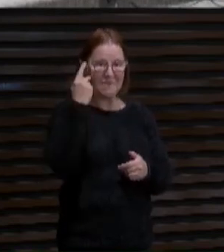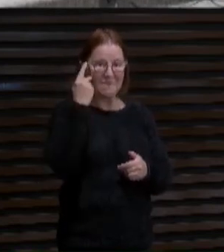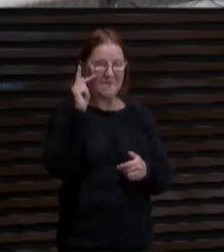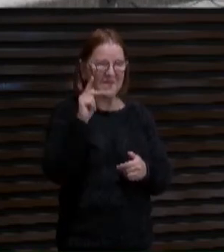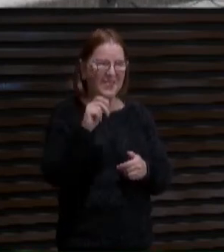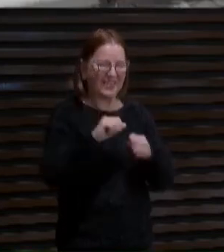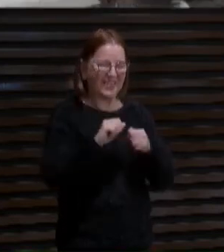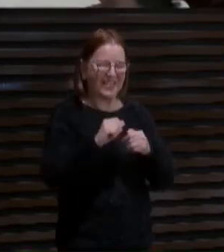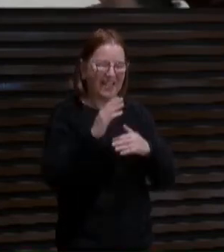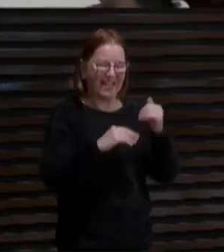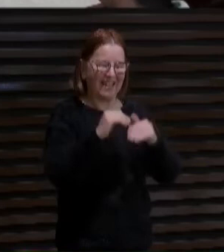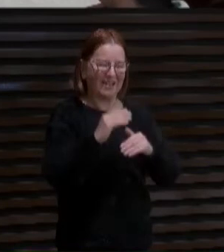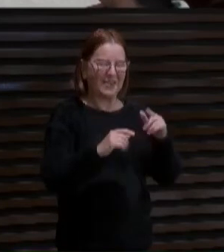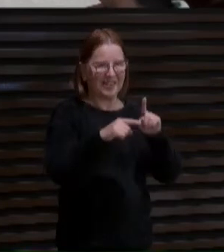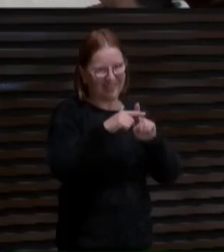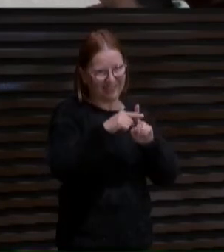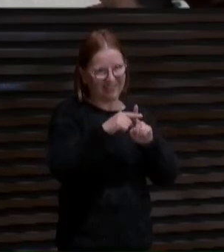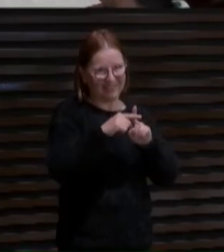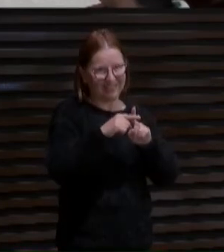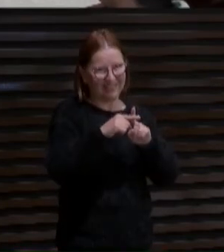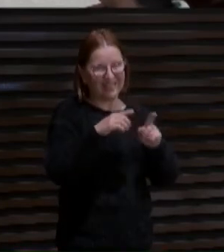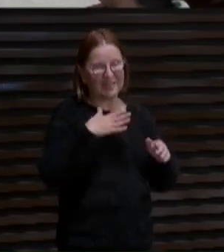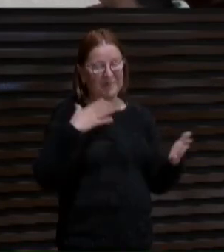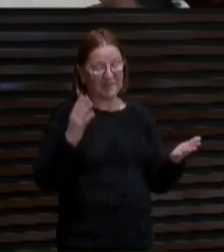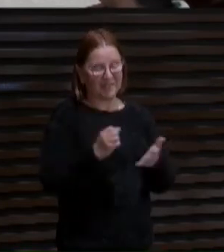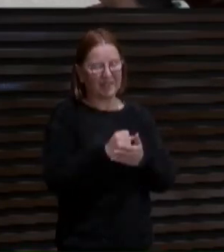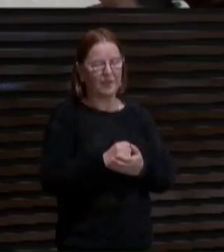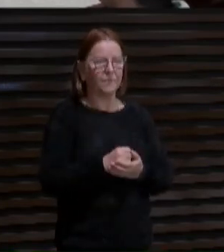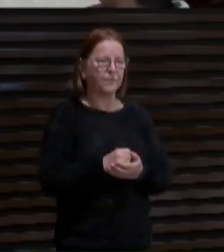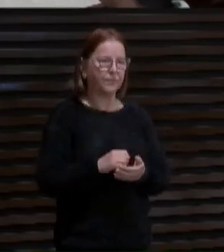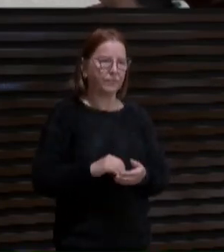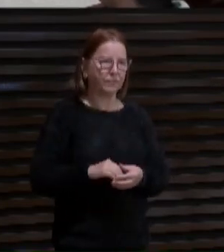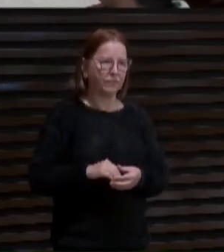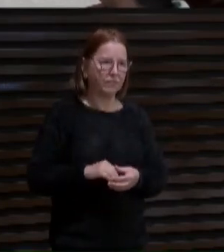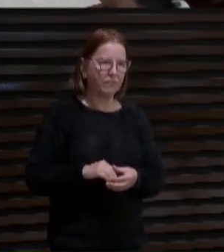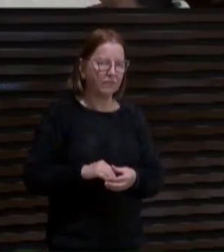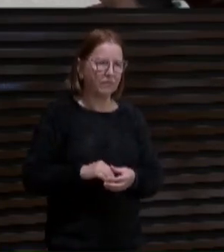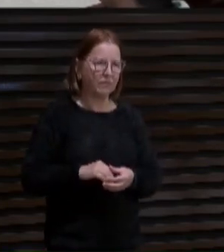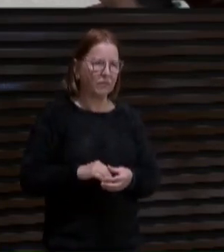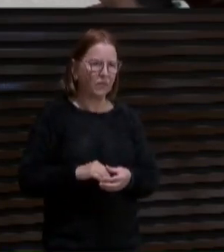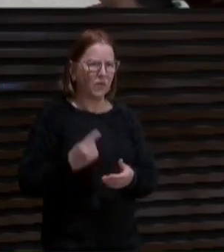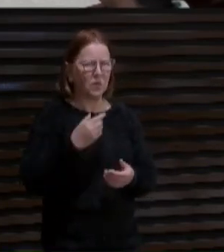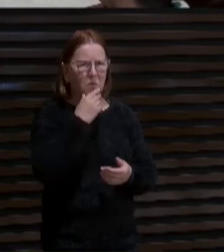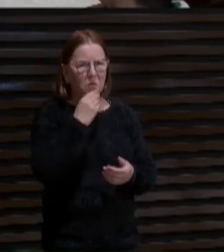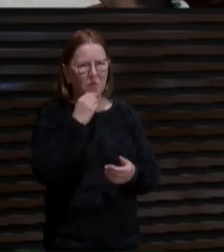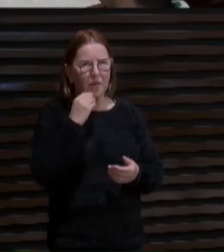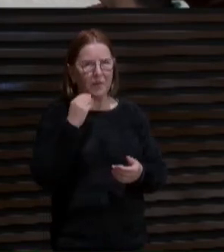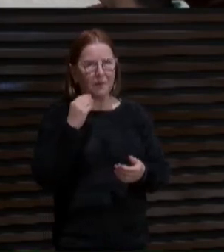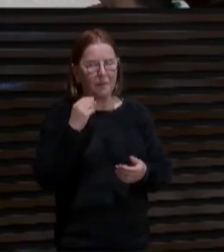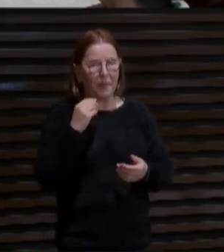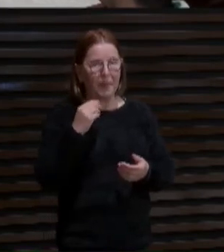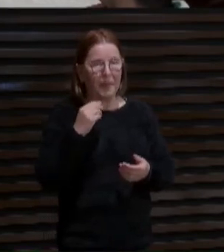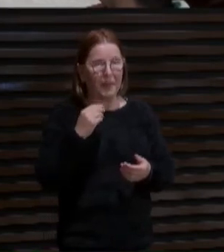maravilhosa quando o thousand recebeu aquela encomenda aquele prêmio ele disse com muita propriedade